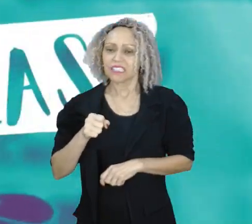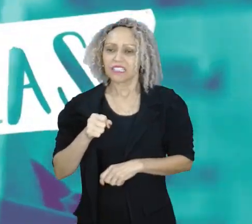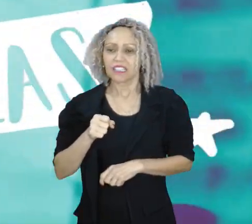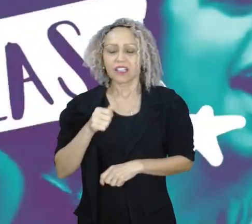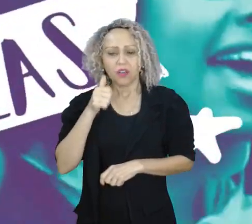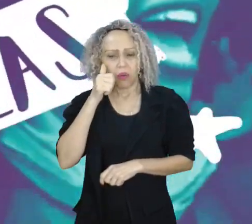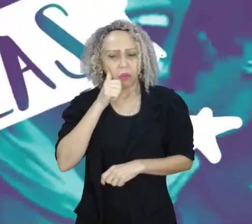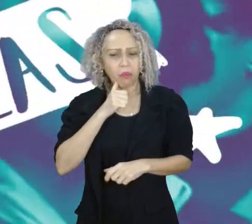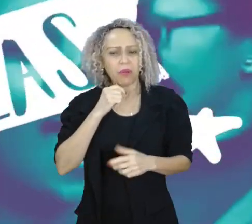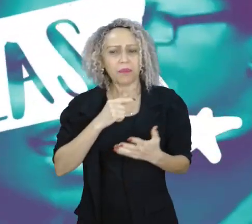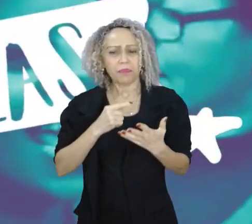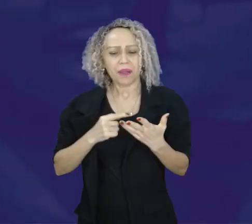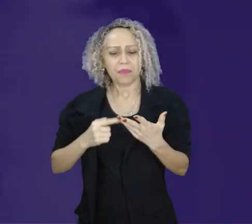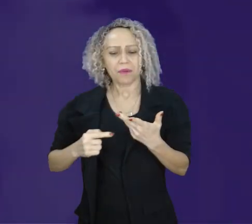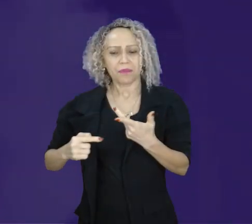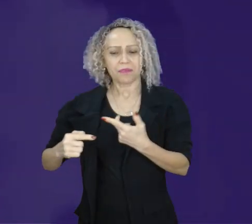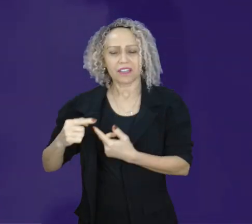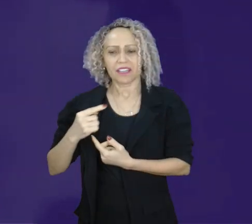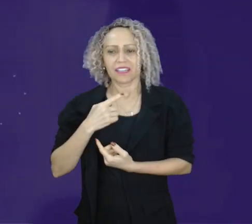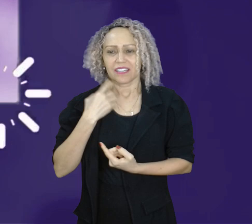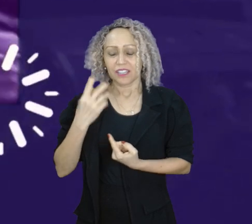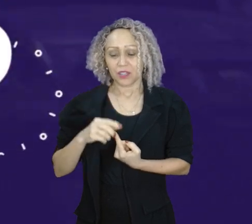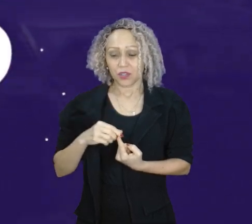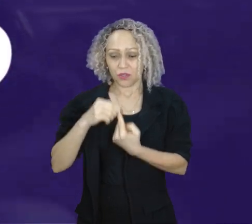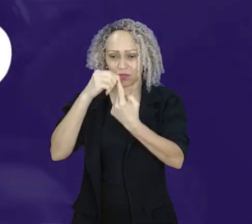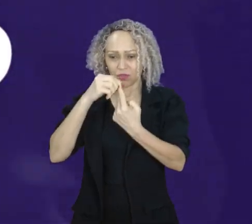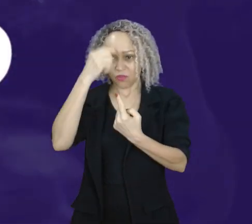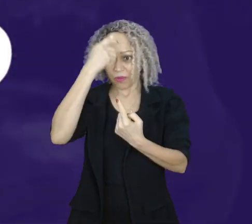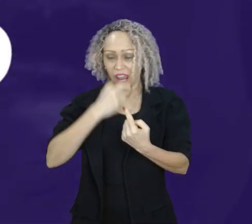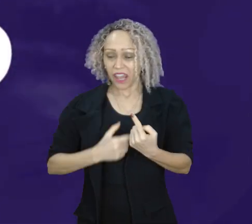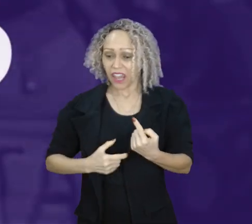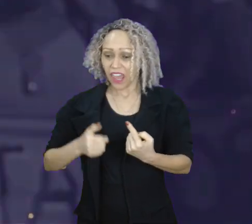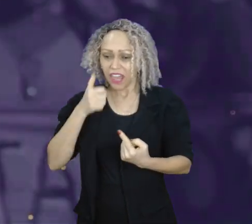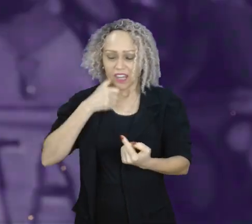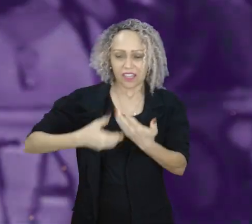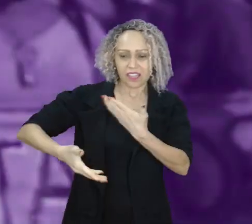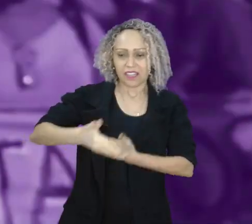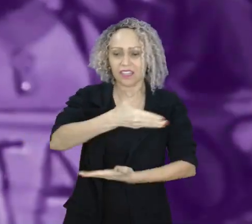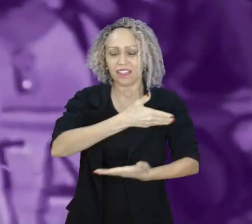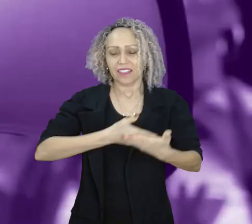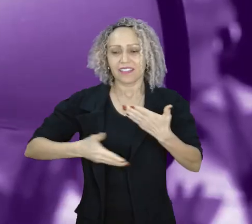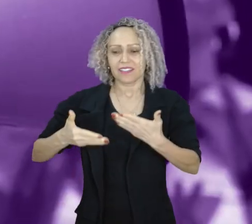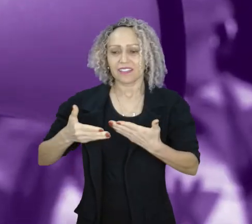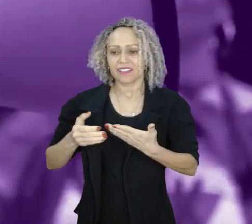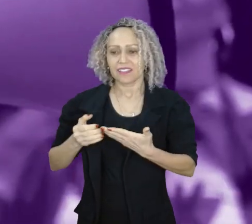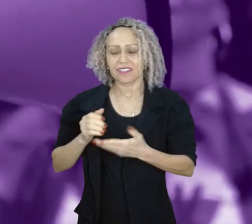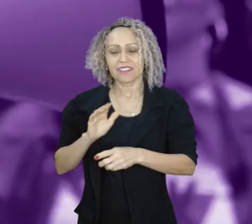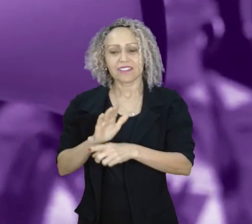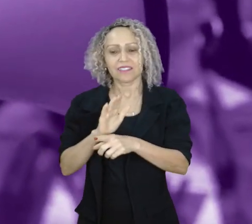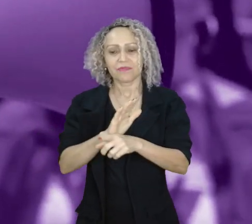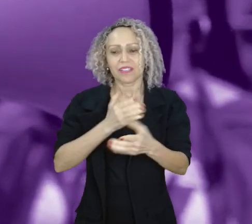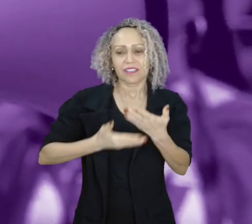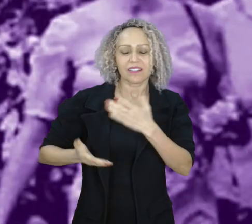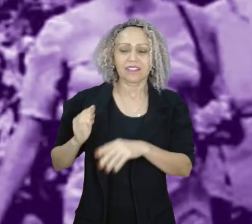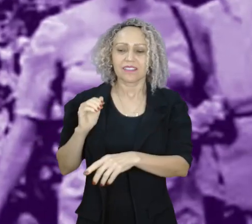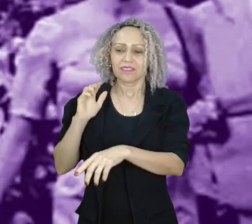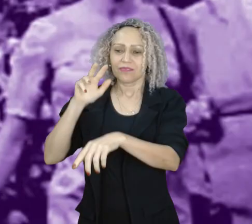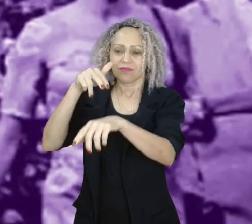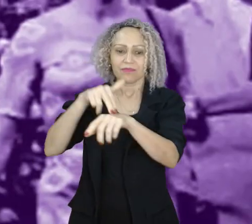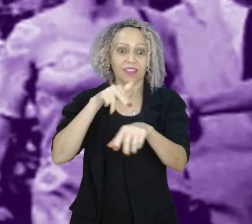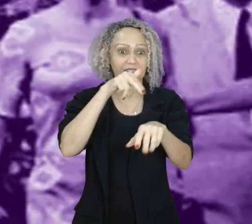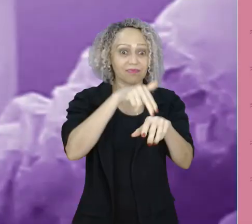Eu sou uma delas, são elas por elas, ocupando os espaços